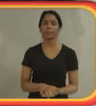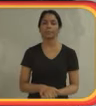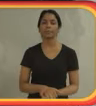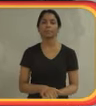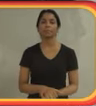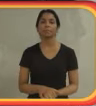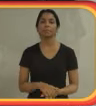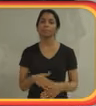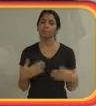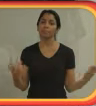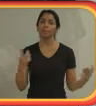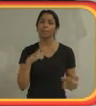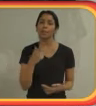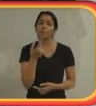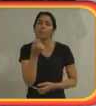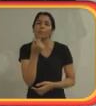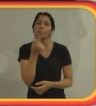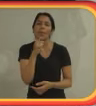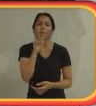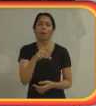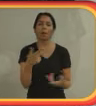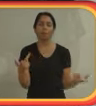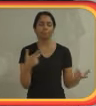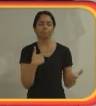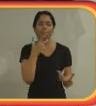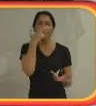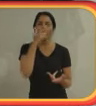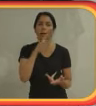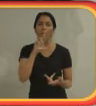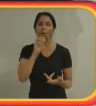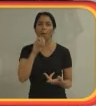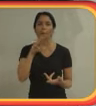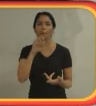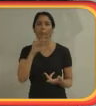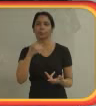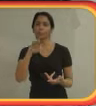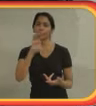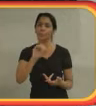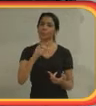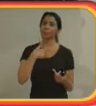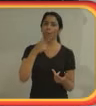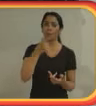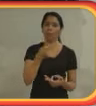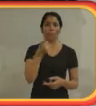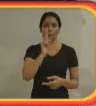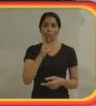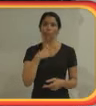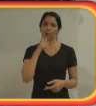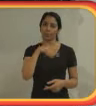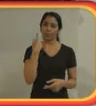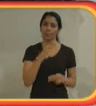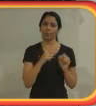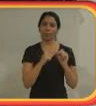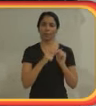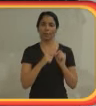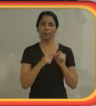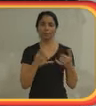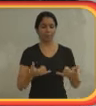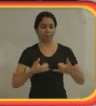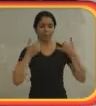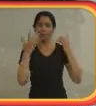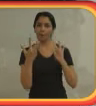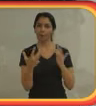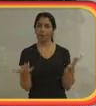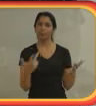importante. Teve um pouco de um romantismo, assim, pouco não muito, né, que a gente estava fazendo aniversário